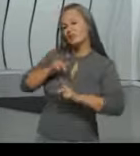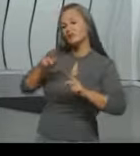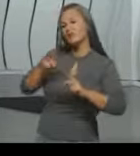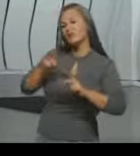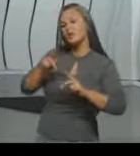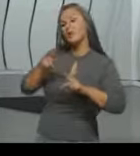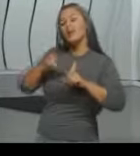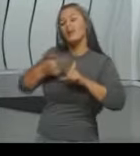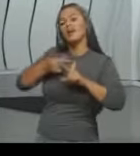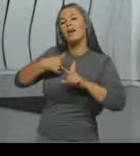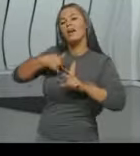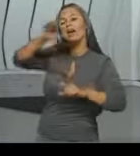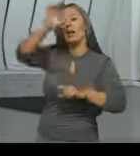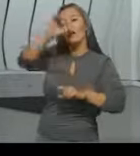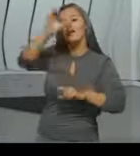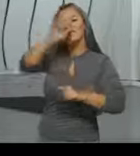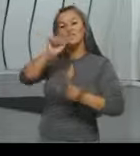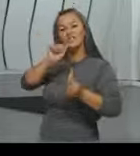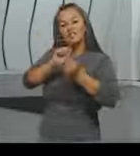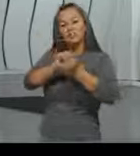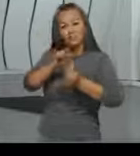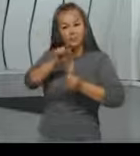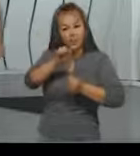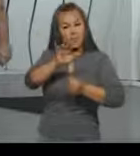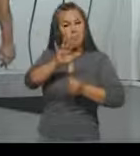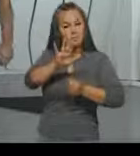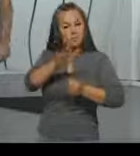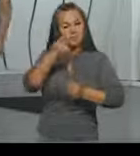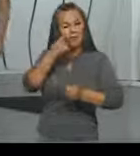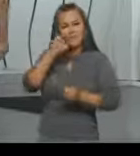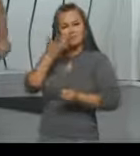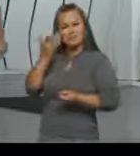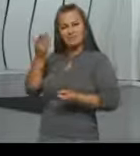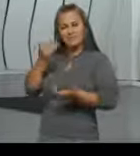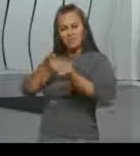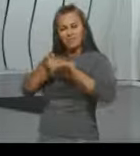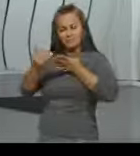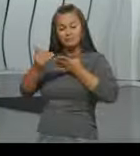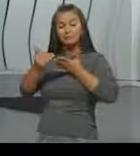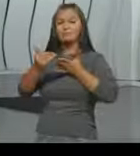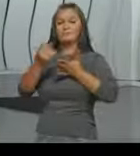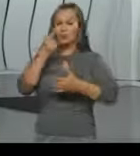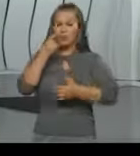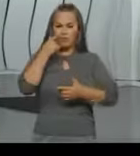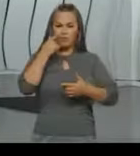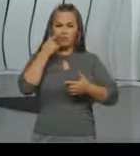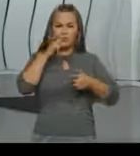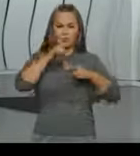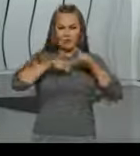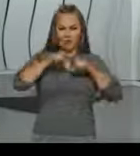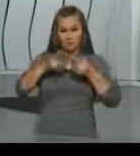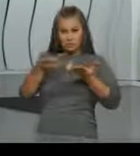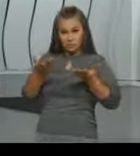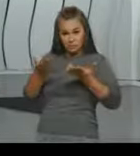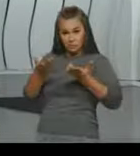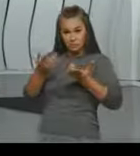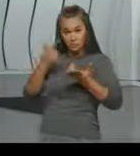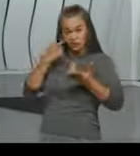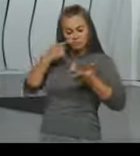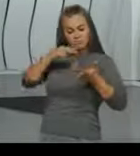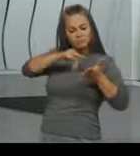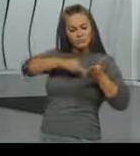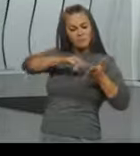eu treino, sempre, sempre. Então vamos lá, vamos falar um pouquinho. Tirei muito do nosso PET. Depois eu acrescentei